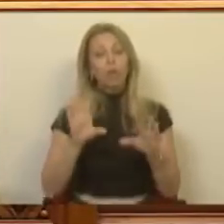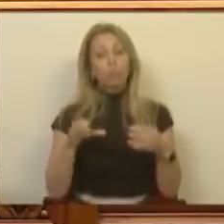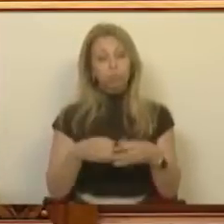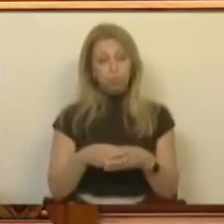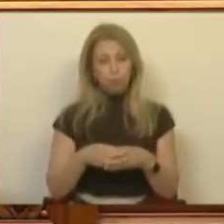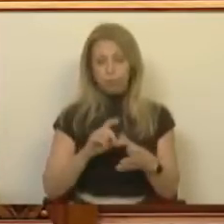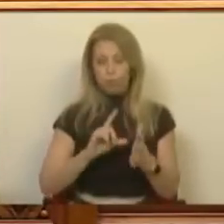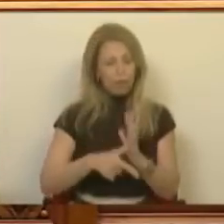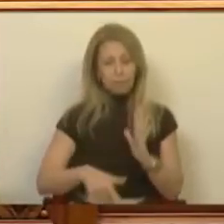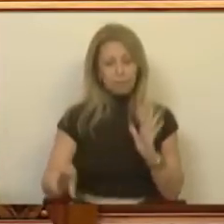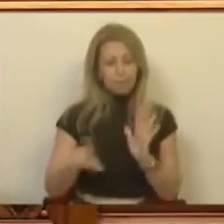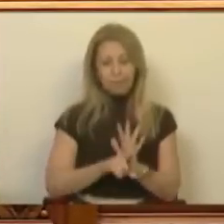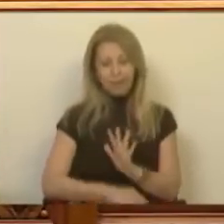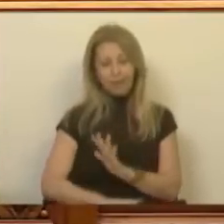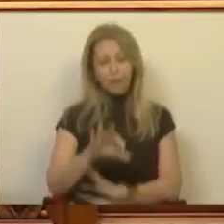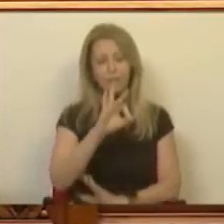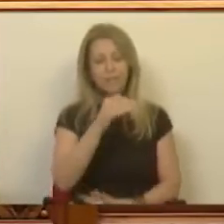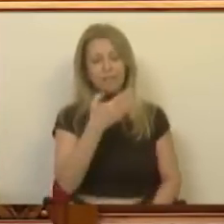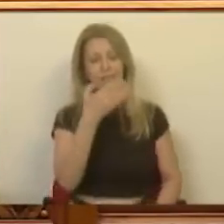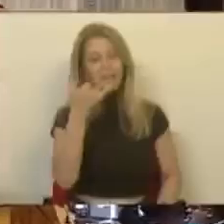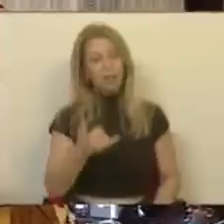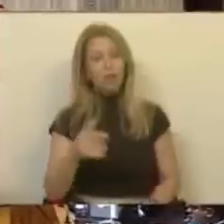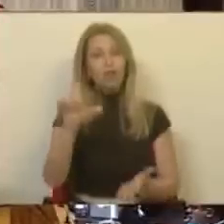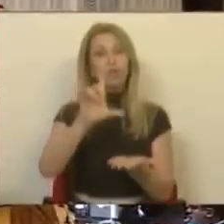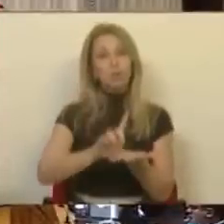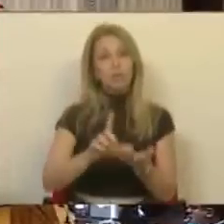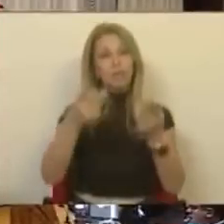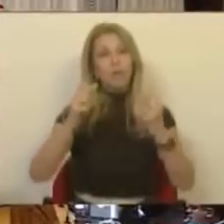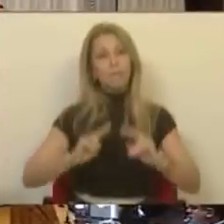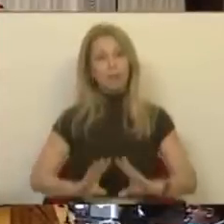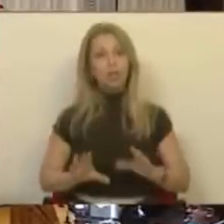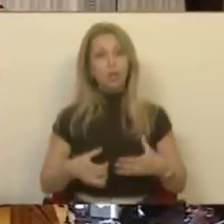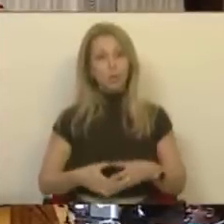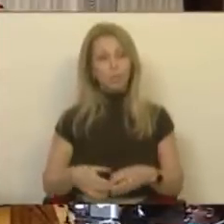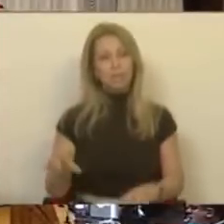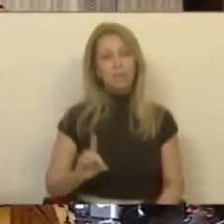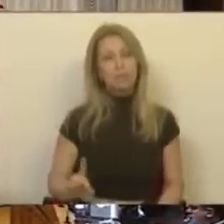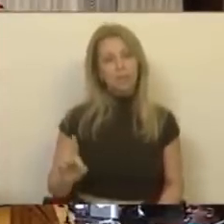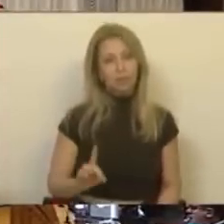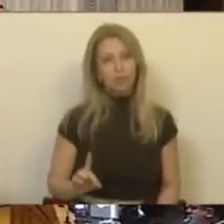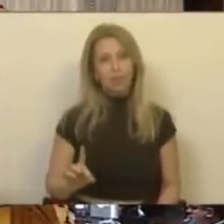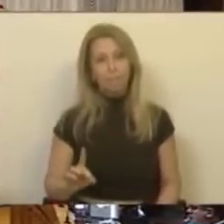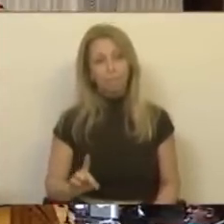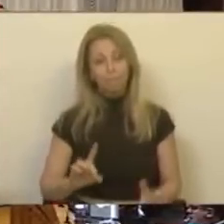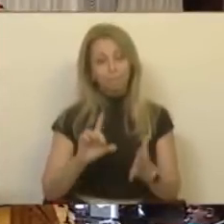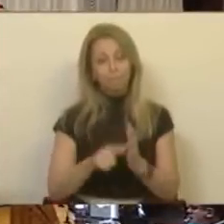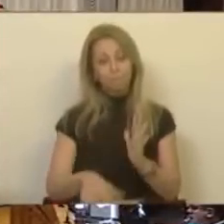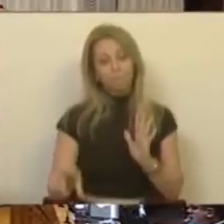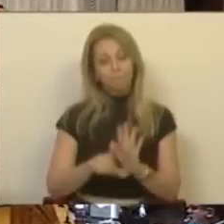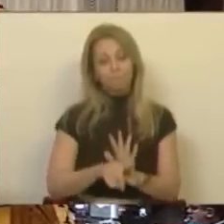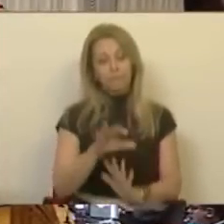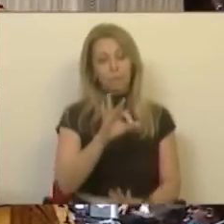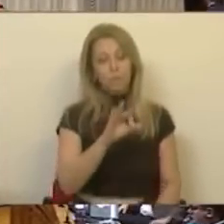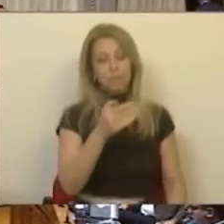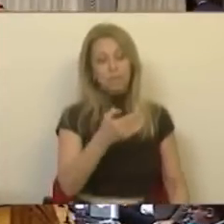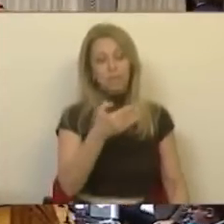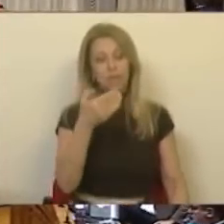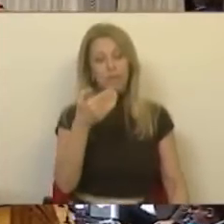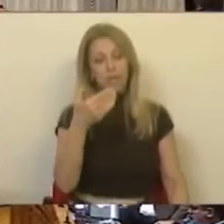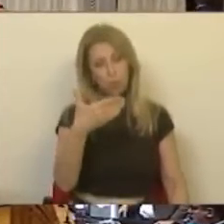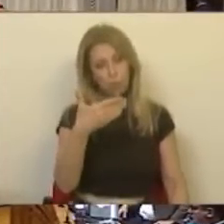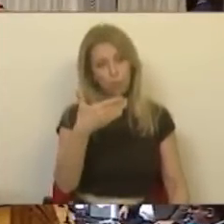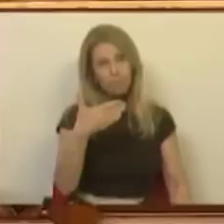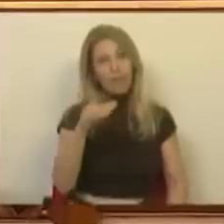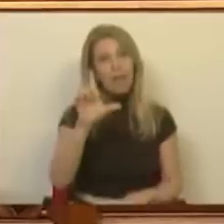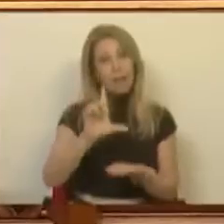projeto de lei nº 472 do livro que 10 a 6ª comissão o projeto lá em número 471